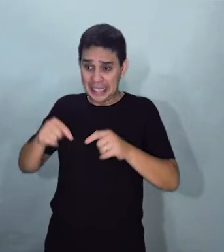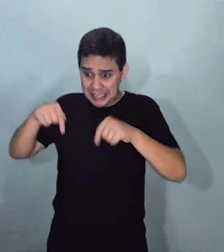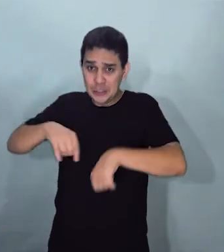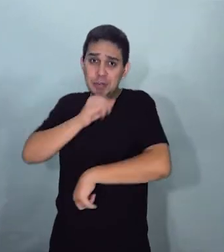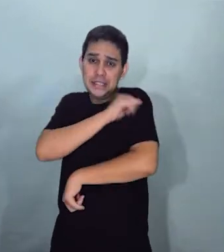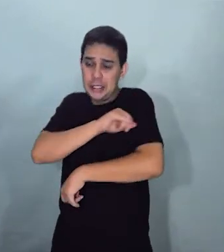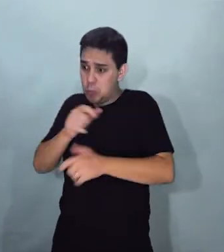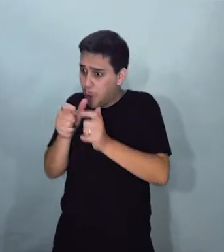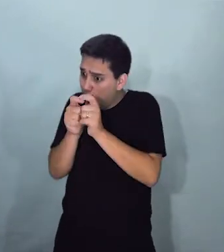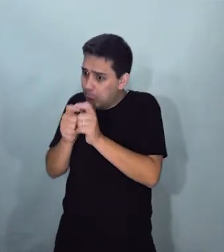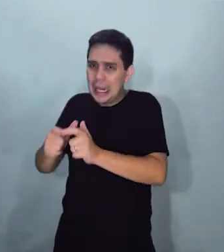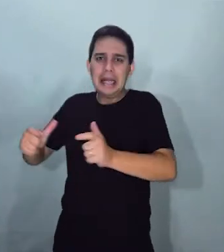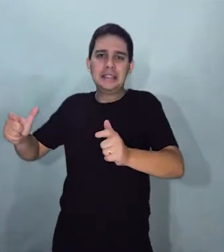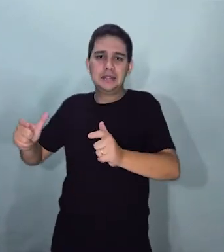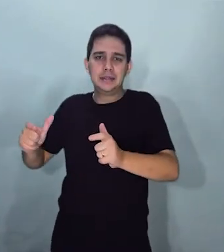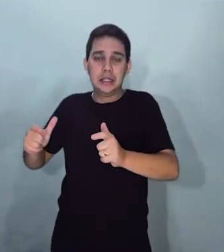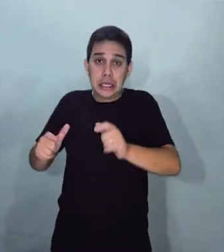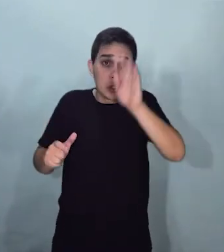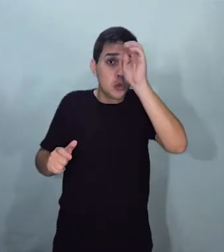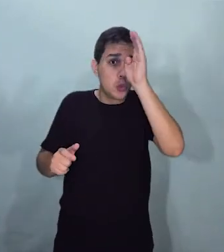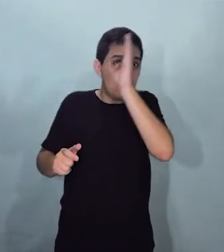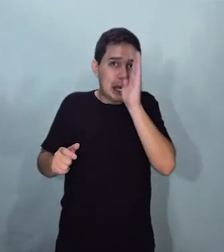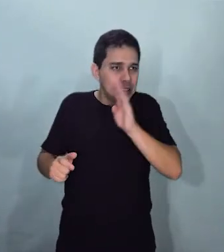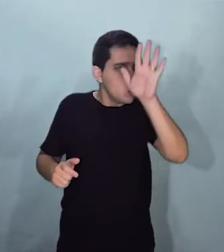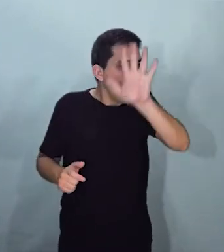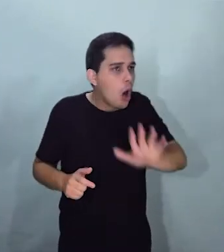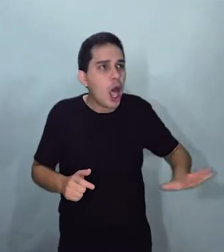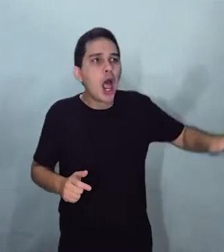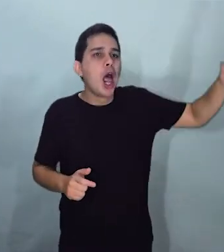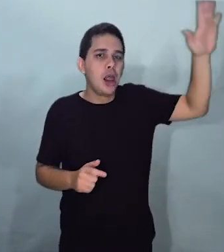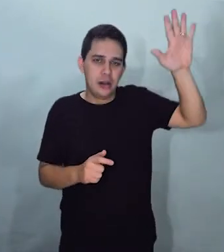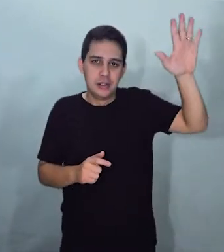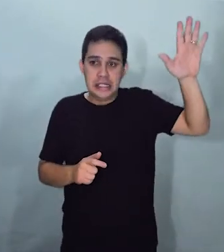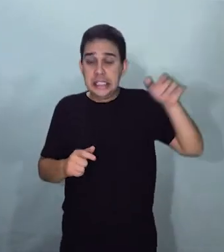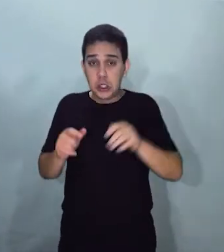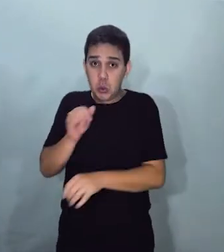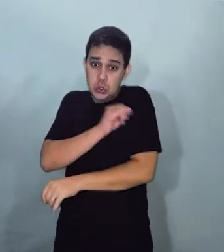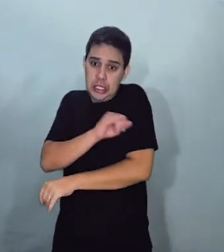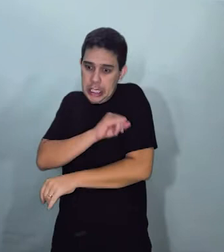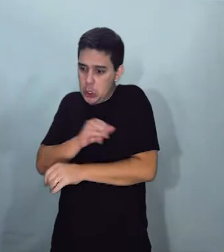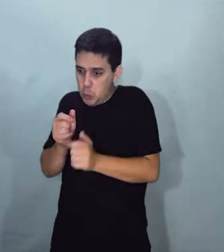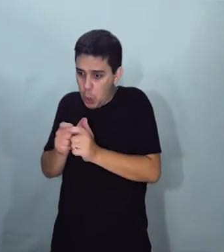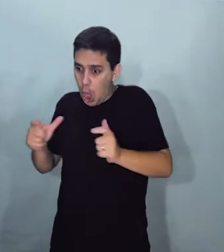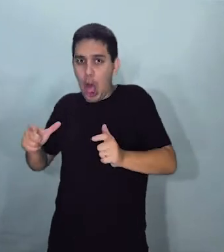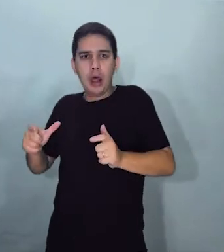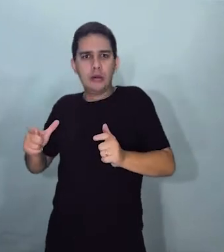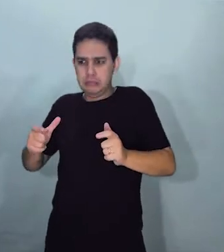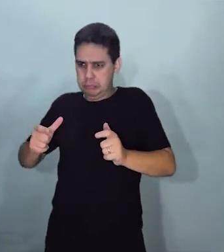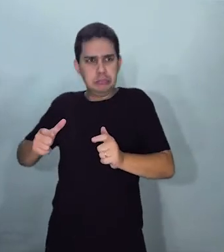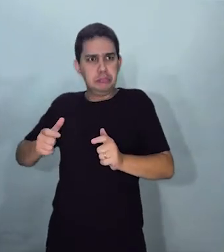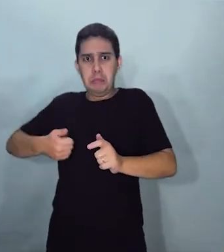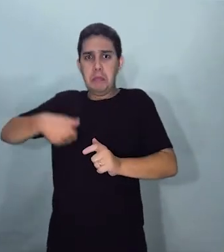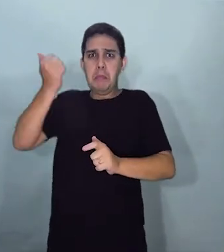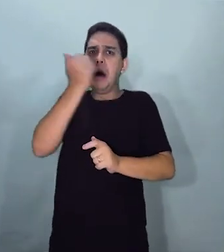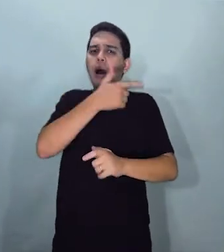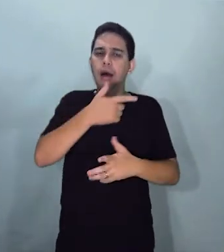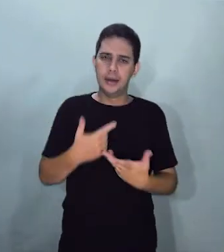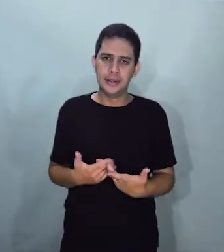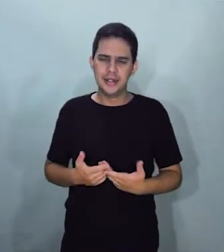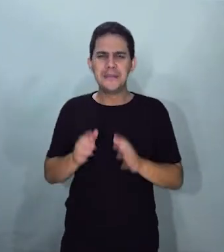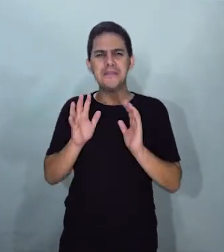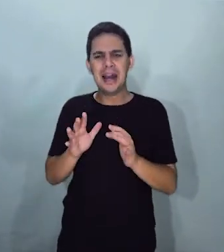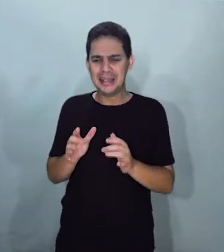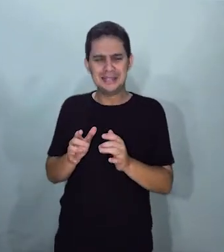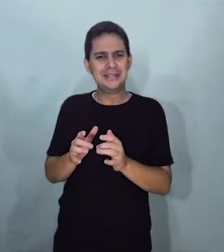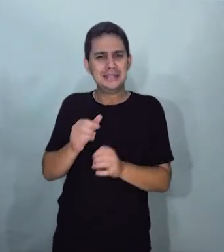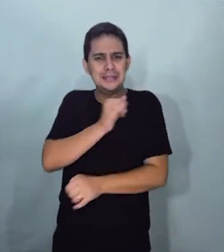nos surpreende, dado o tamanho do estado, que é um estado pequeno, né, e não é um estado com